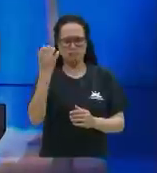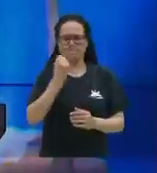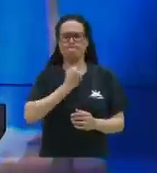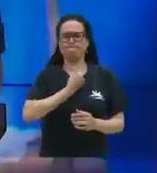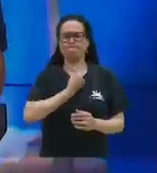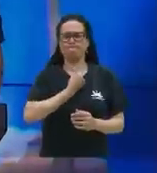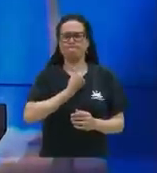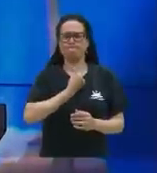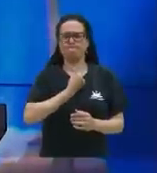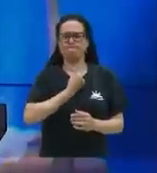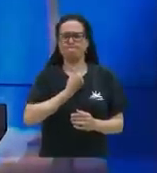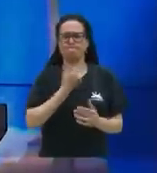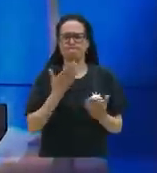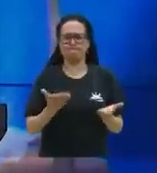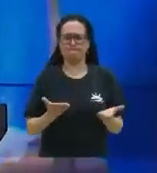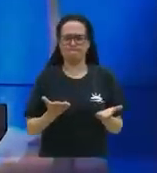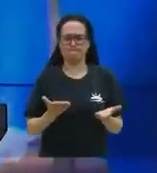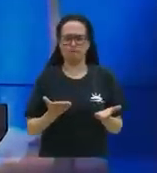que fazer,